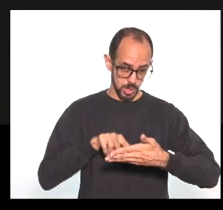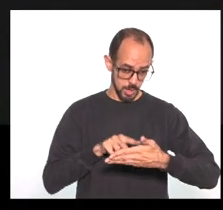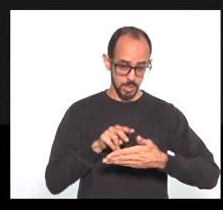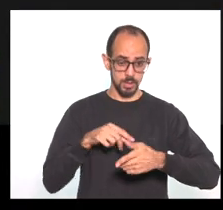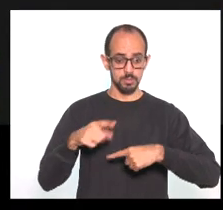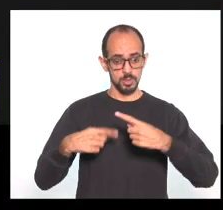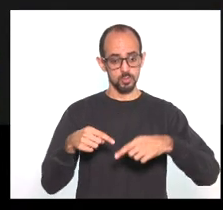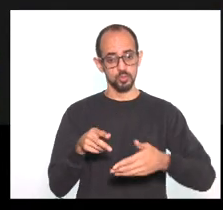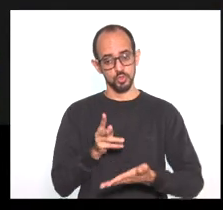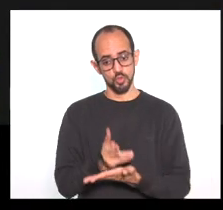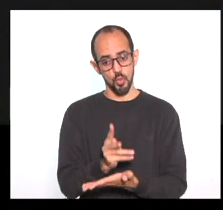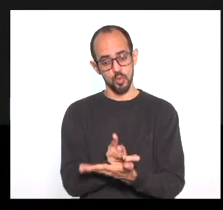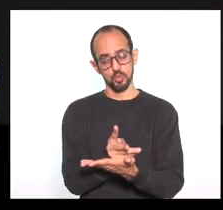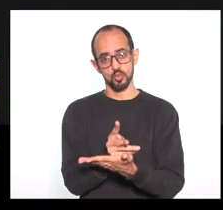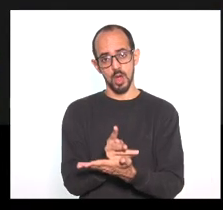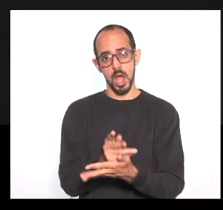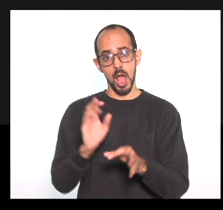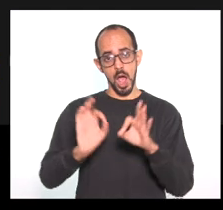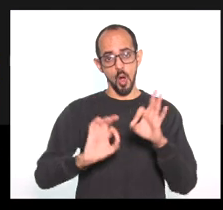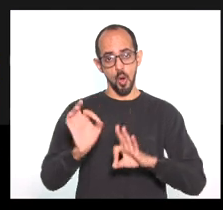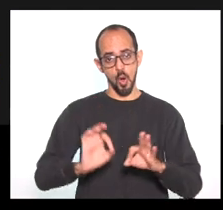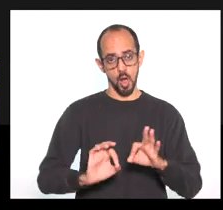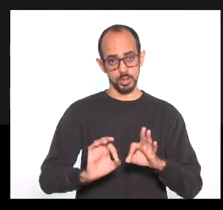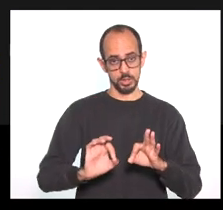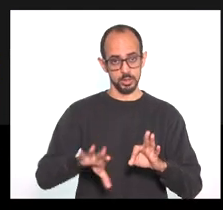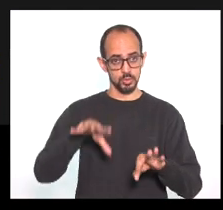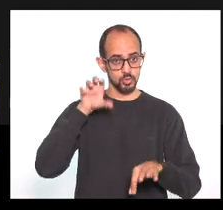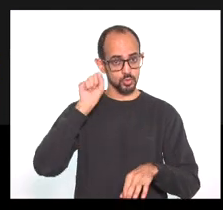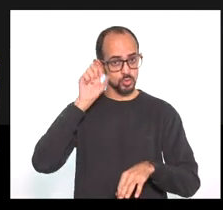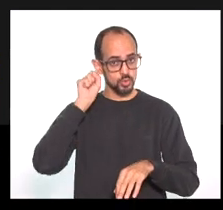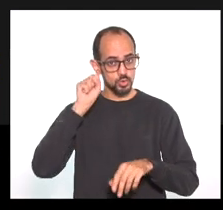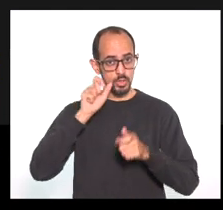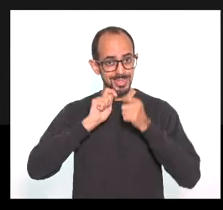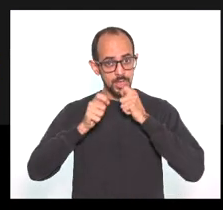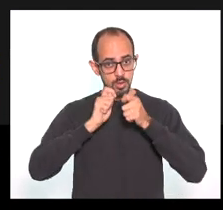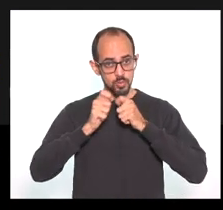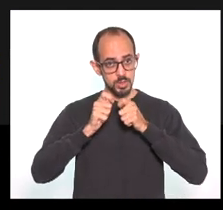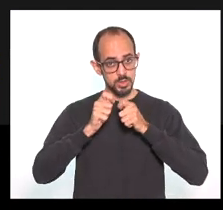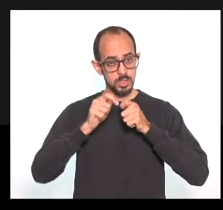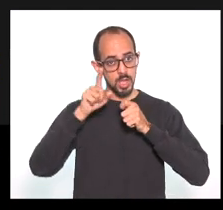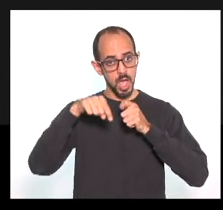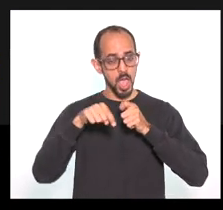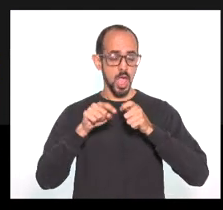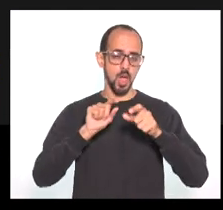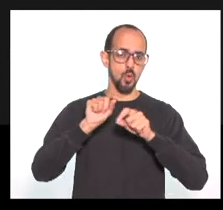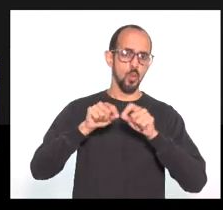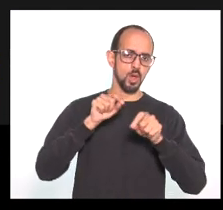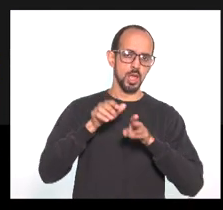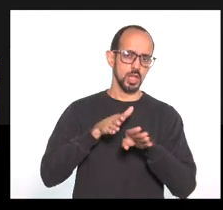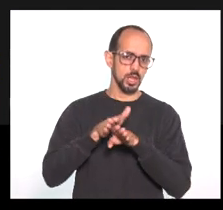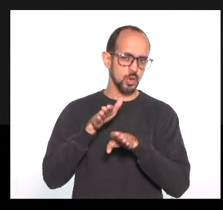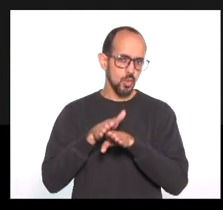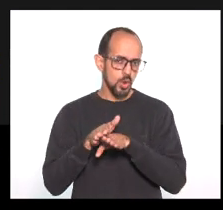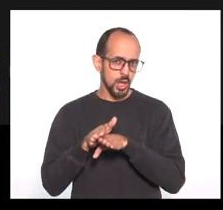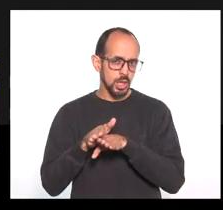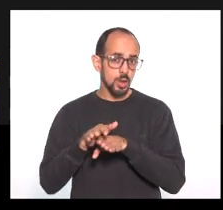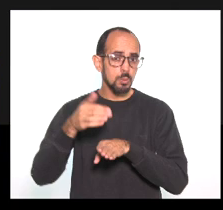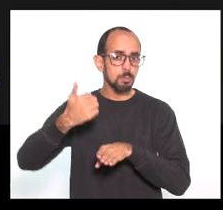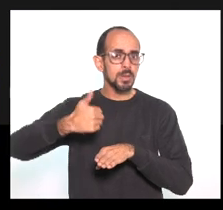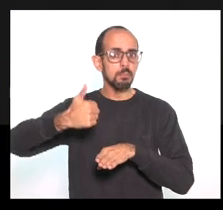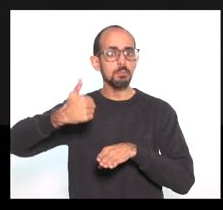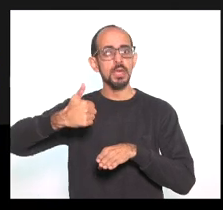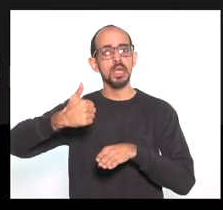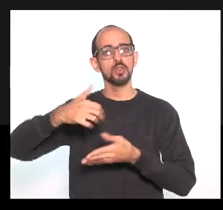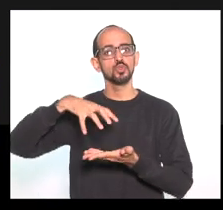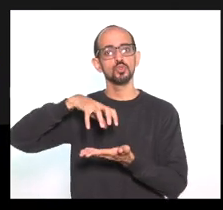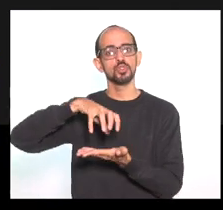continuidade, a ordem das oitivas se dará segundo a seguinte orientação. Primeiro, os